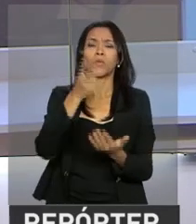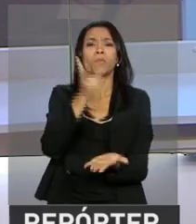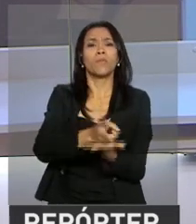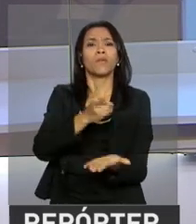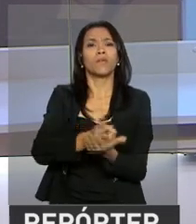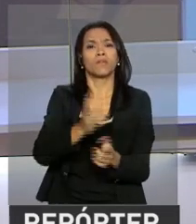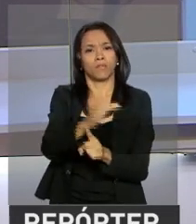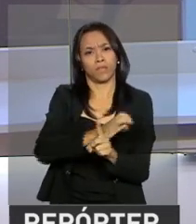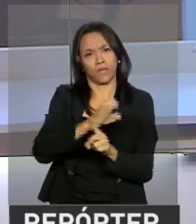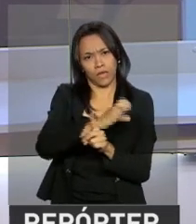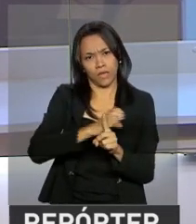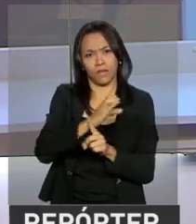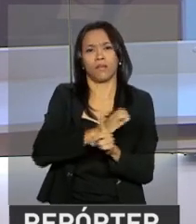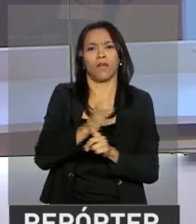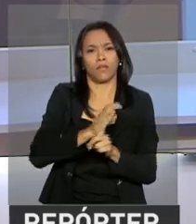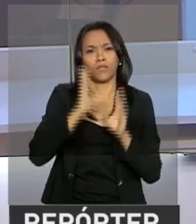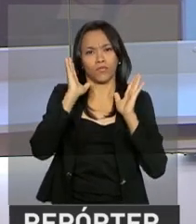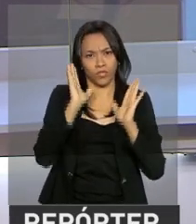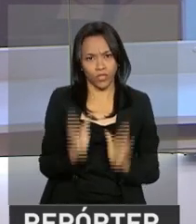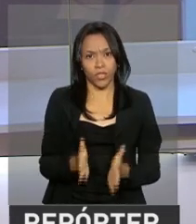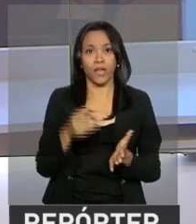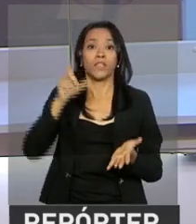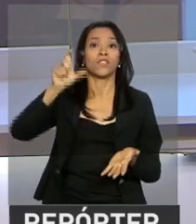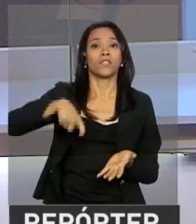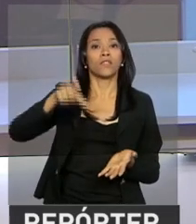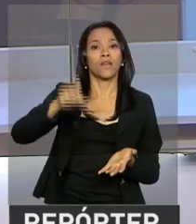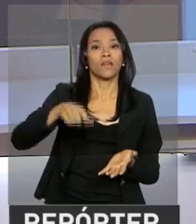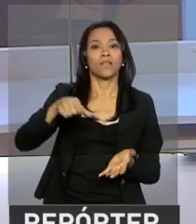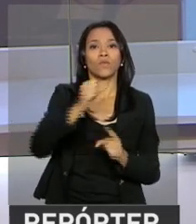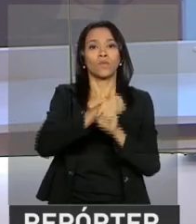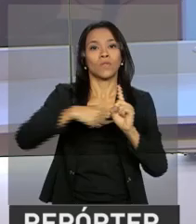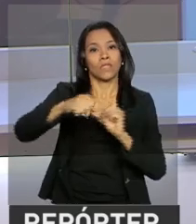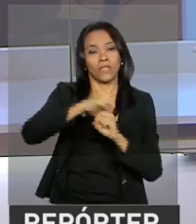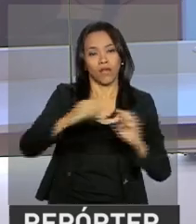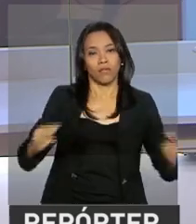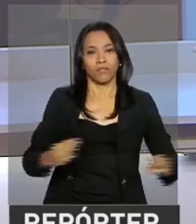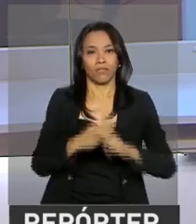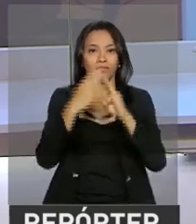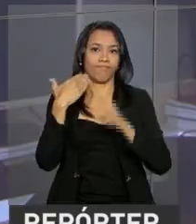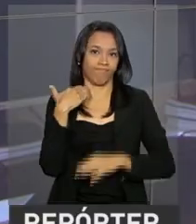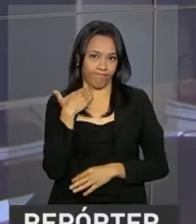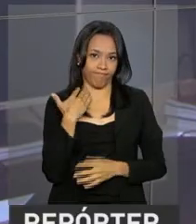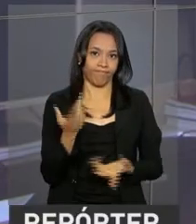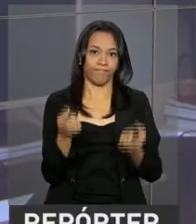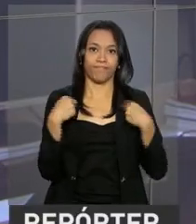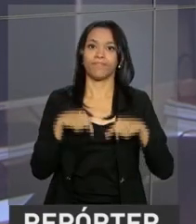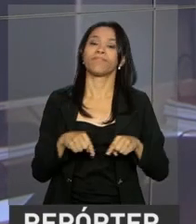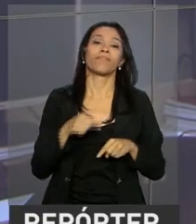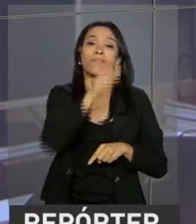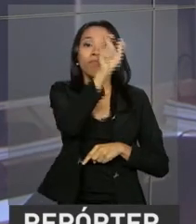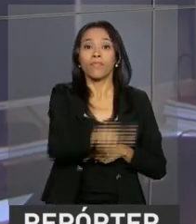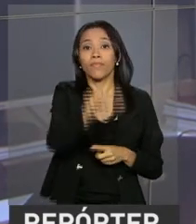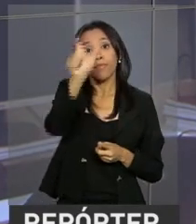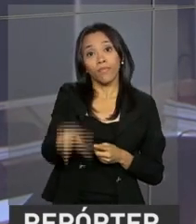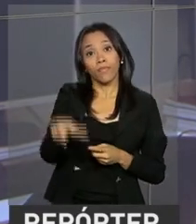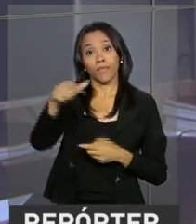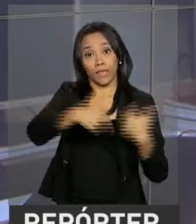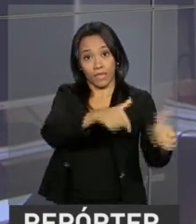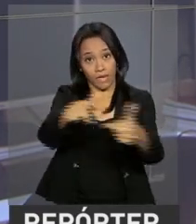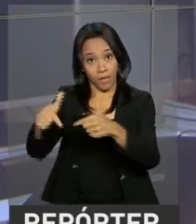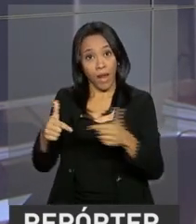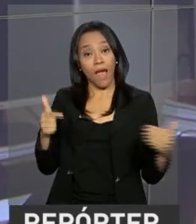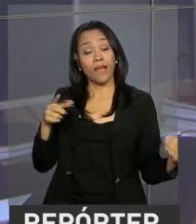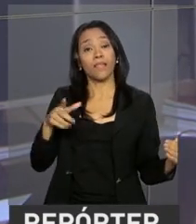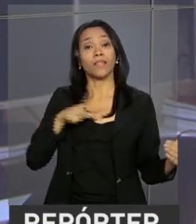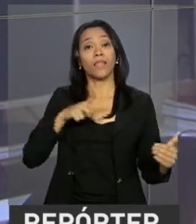pelo calendário de pagamentos de benefícios sociais da caixa econômica federal e os trabalhadores têm até 29